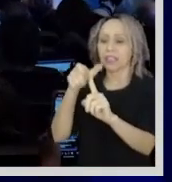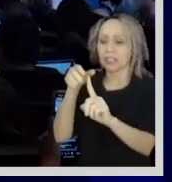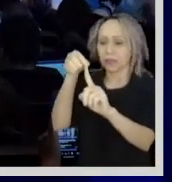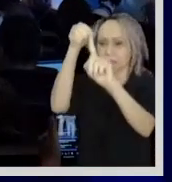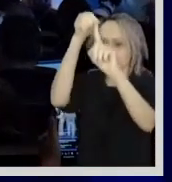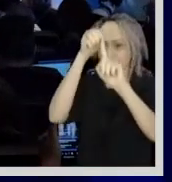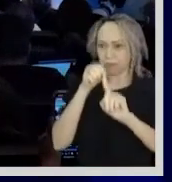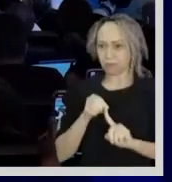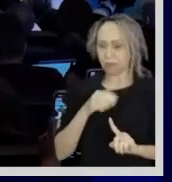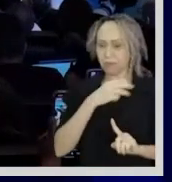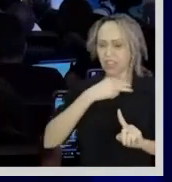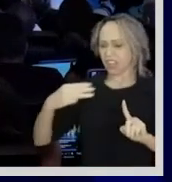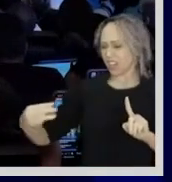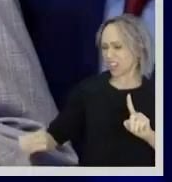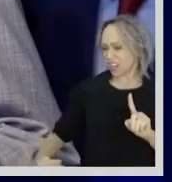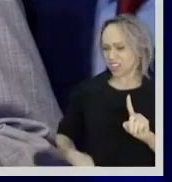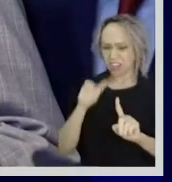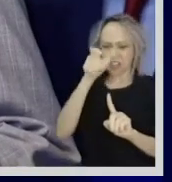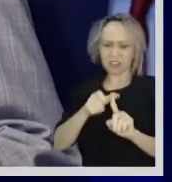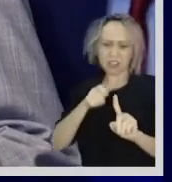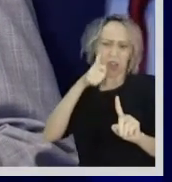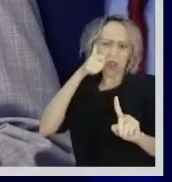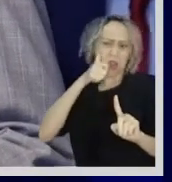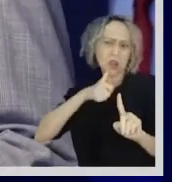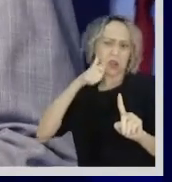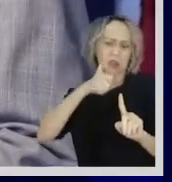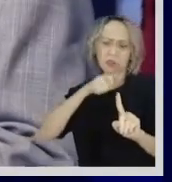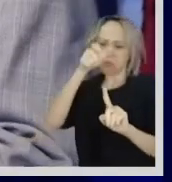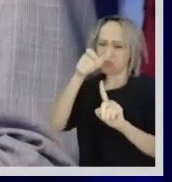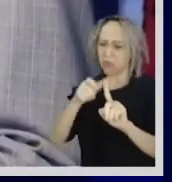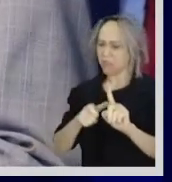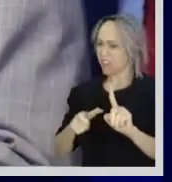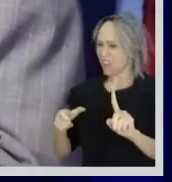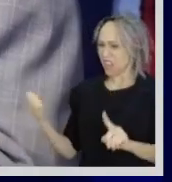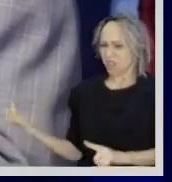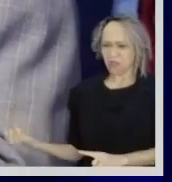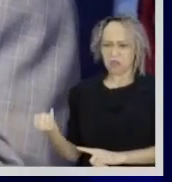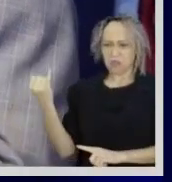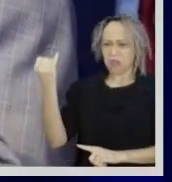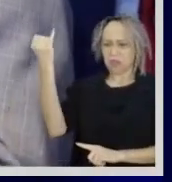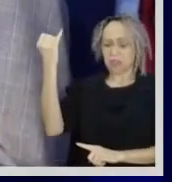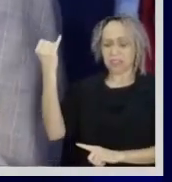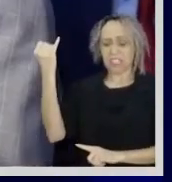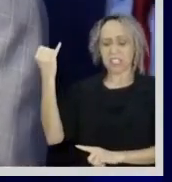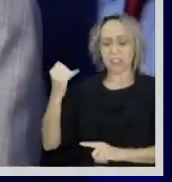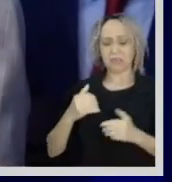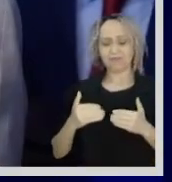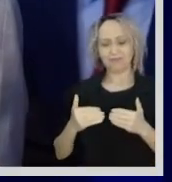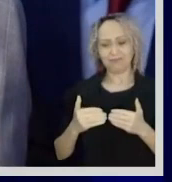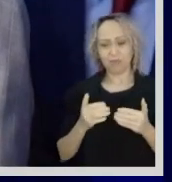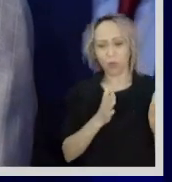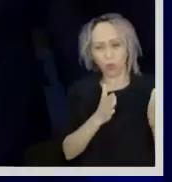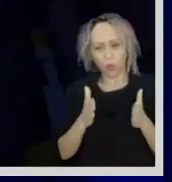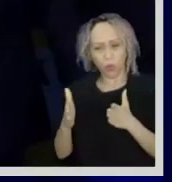partidos acabem exigindo aí nacos maiores dessas empresas ao longo dos anos. É isso, Daniela? Ah, eu concordo plenamente com o